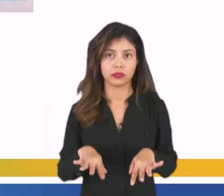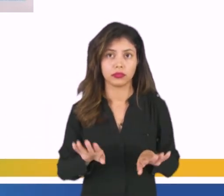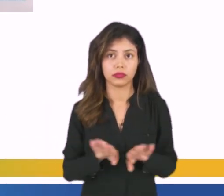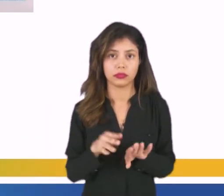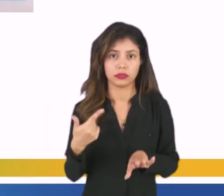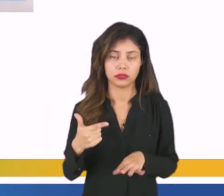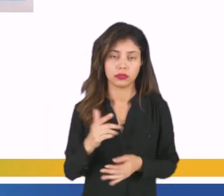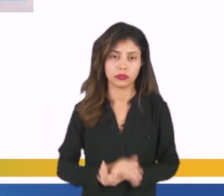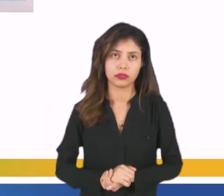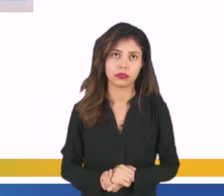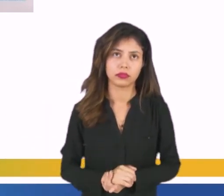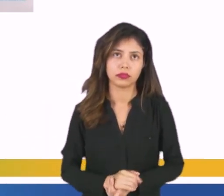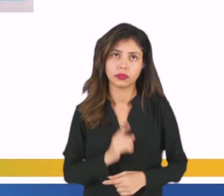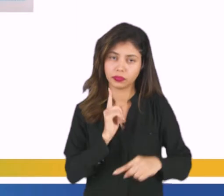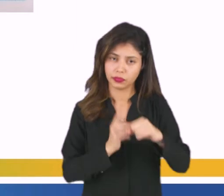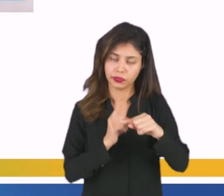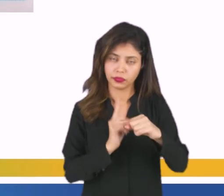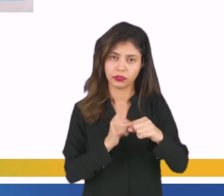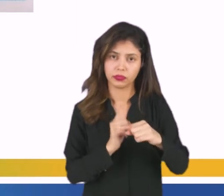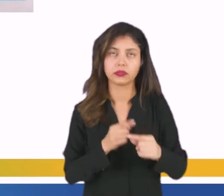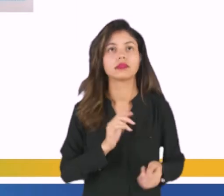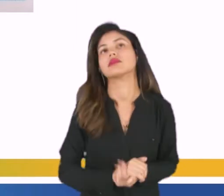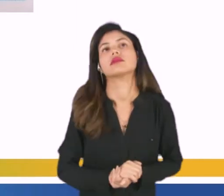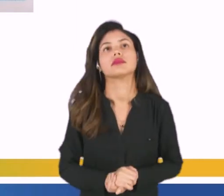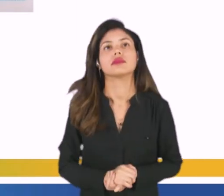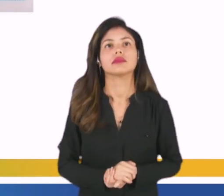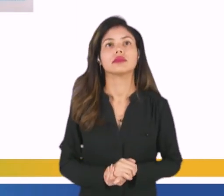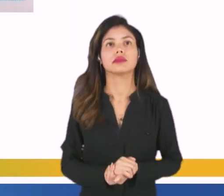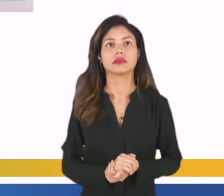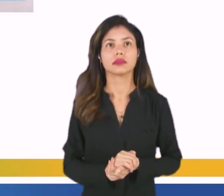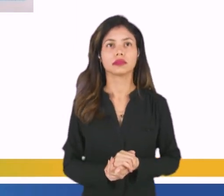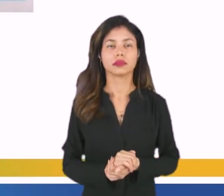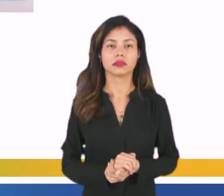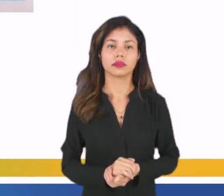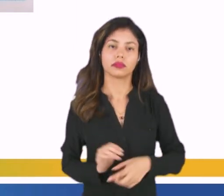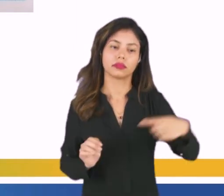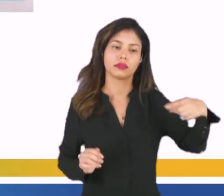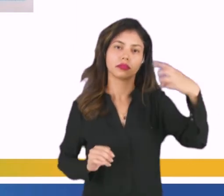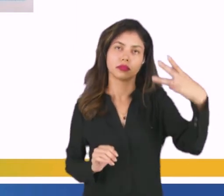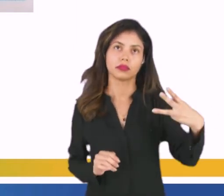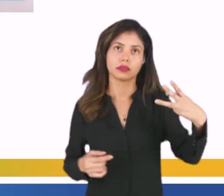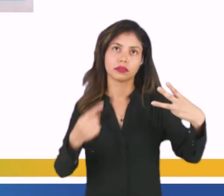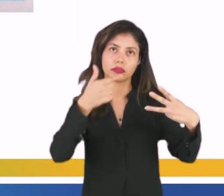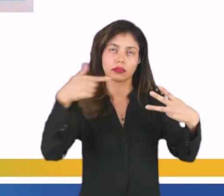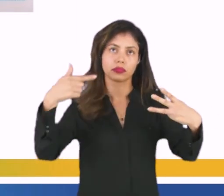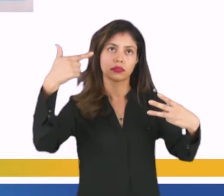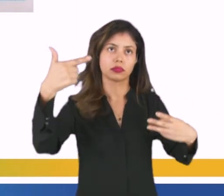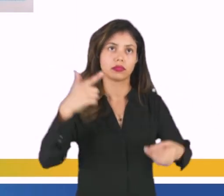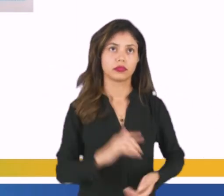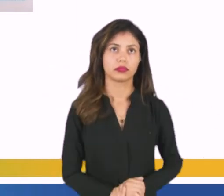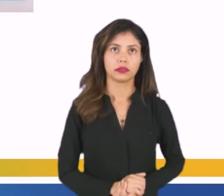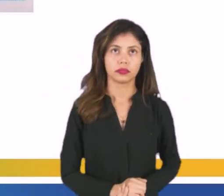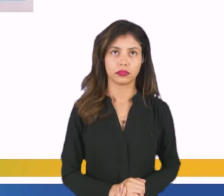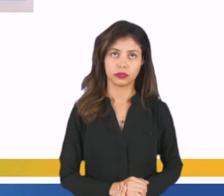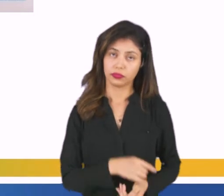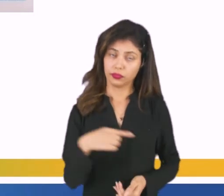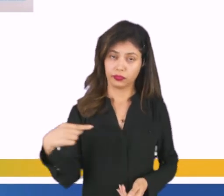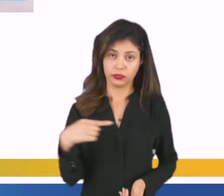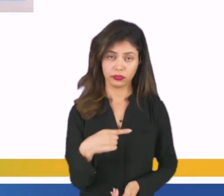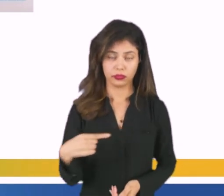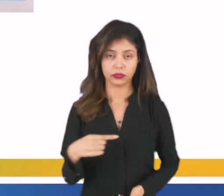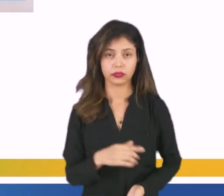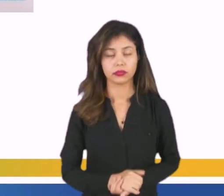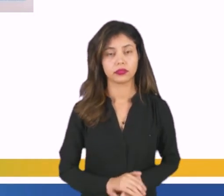ela terá valores positivos. No intervalo entre menos 3 e 2, nós teremos valores